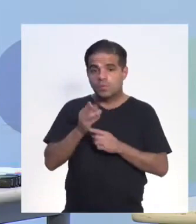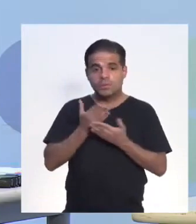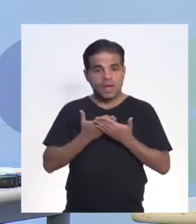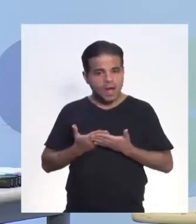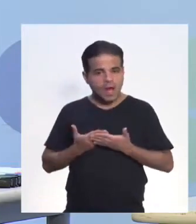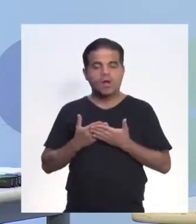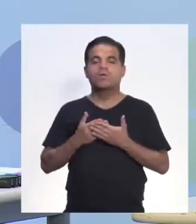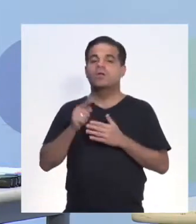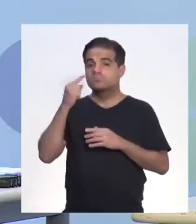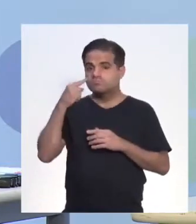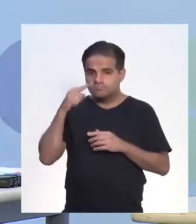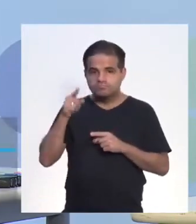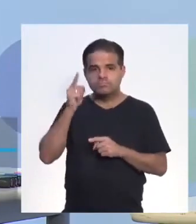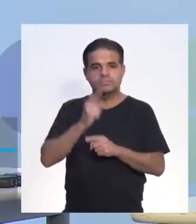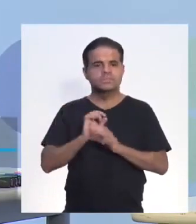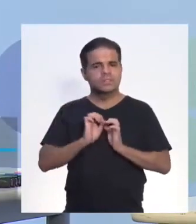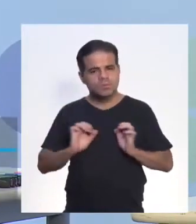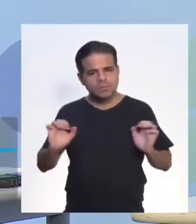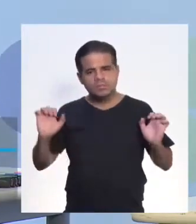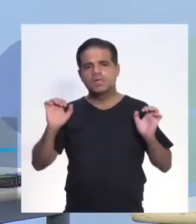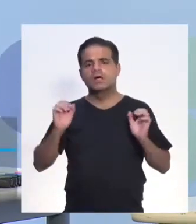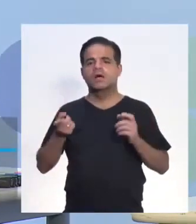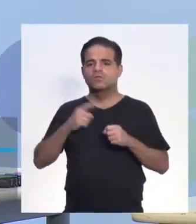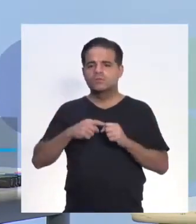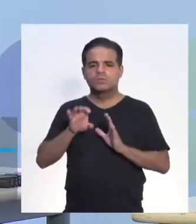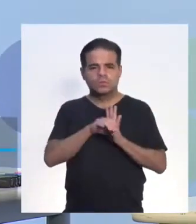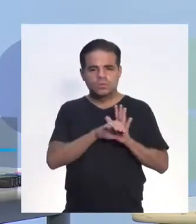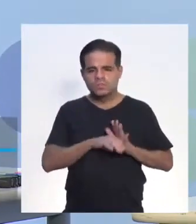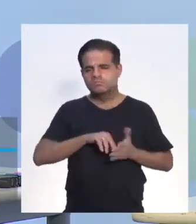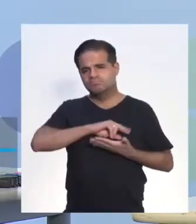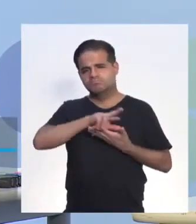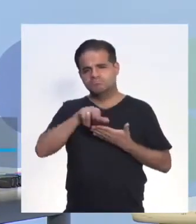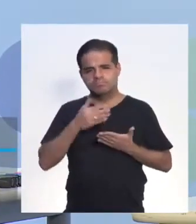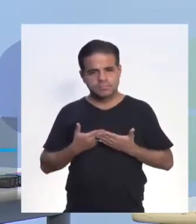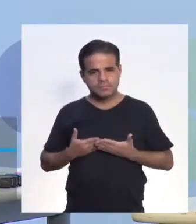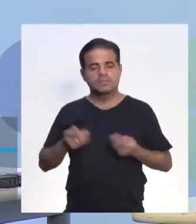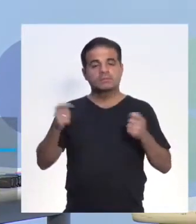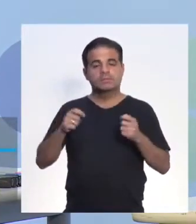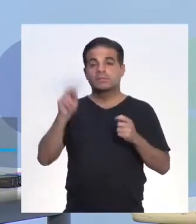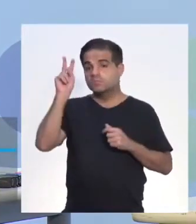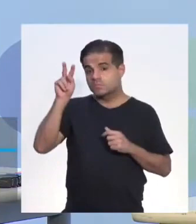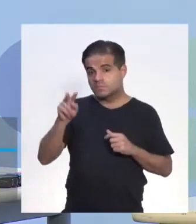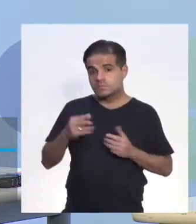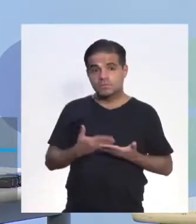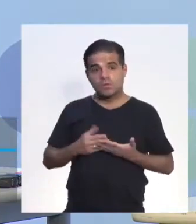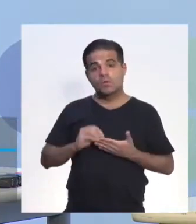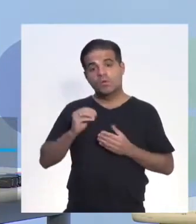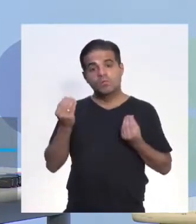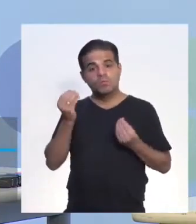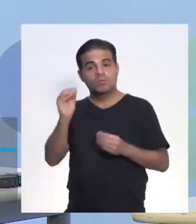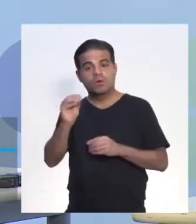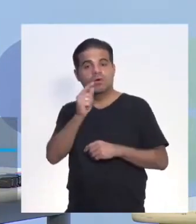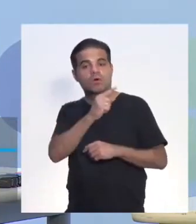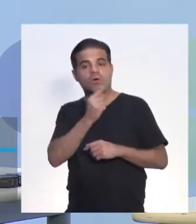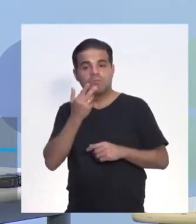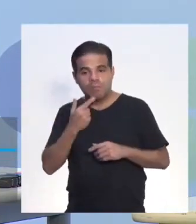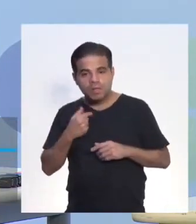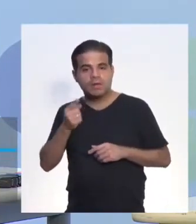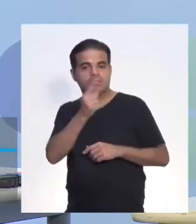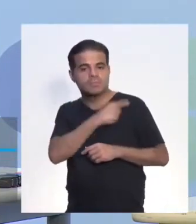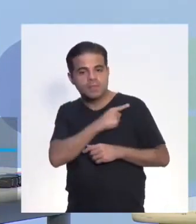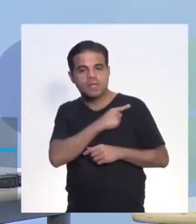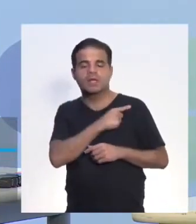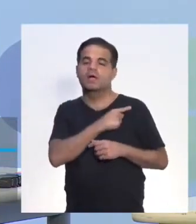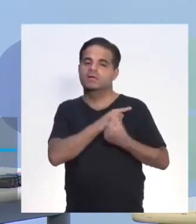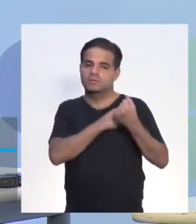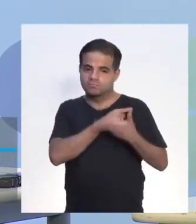lá, que você já encontra equações, retomando conceitos, você encontra uma seleção de aulas, você consegue ver as aulas. Ou colocar série também. Coloca matemática, primeira